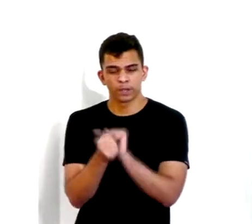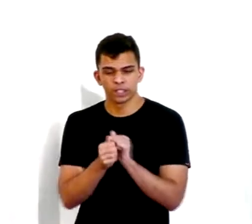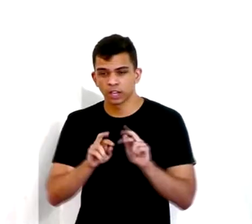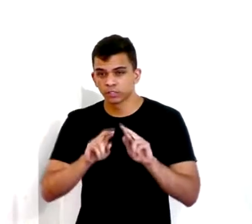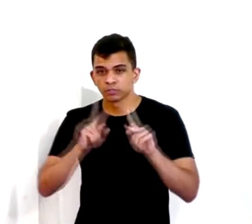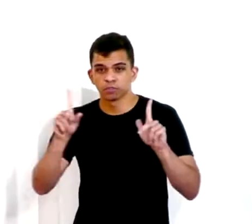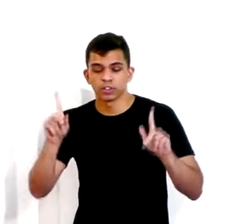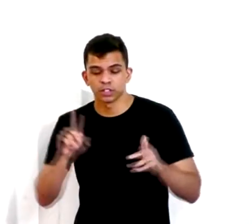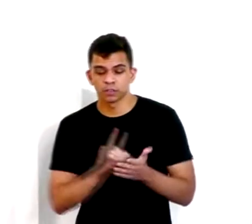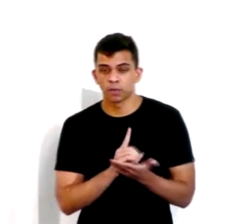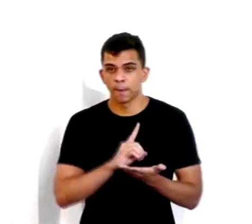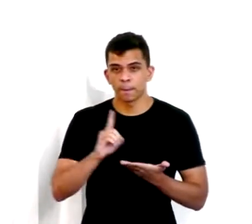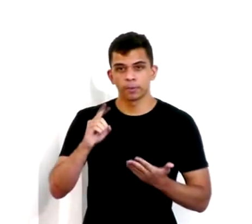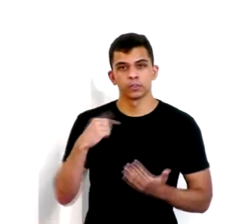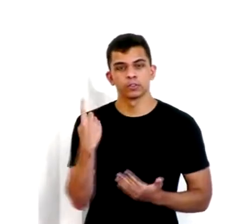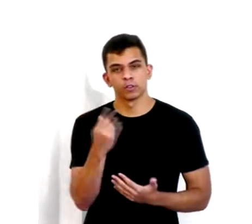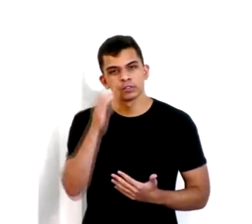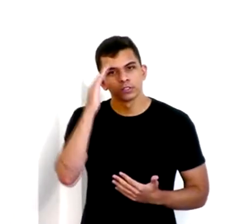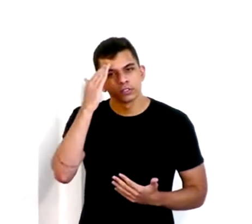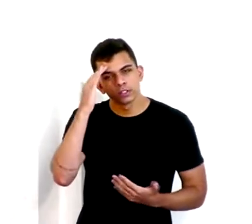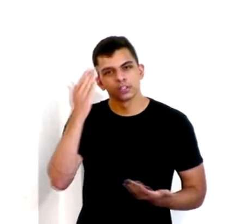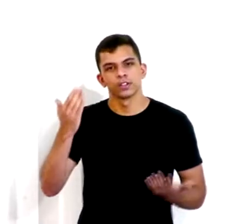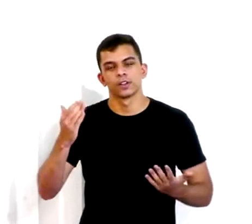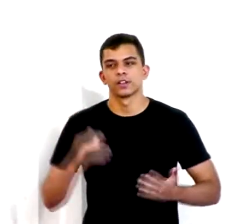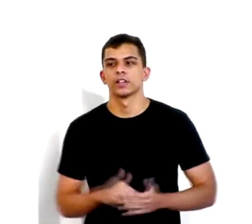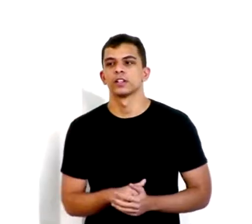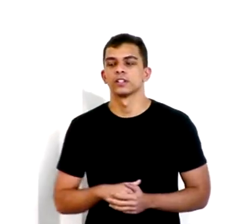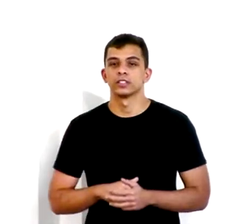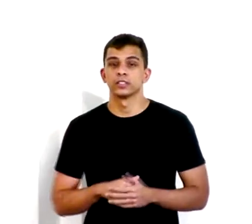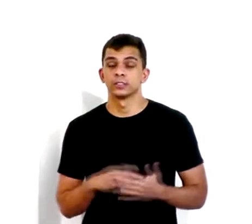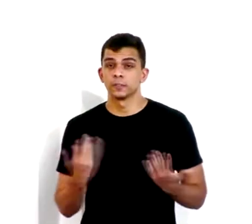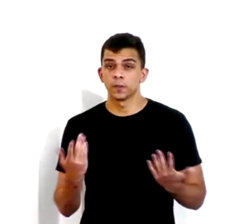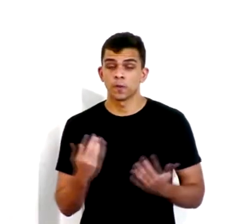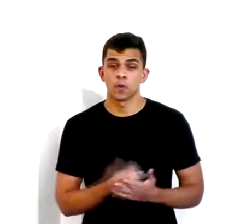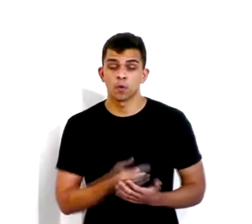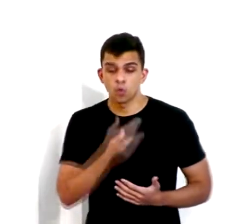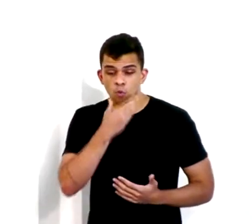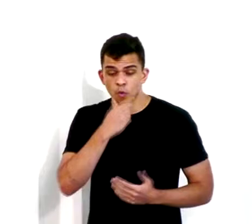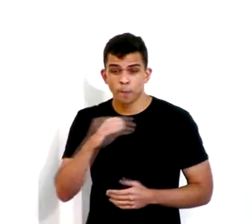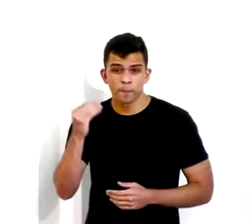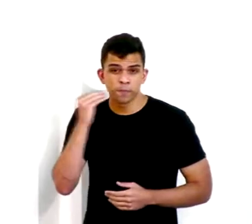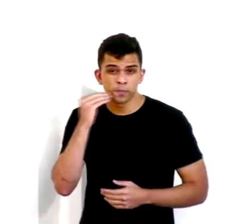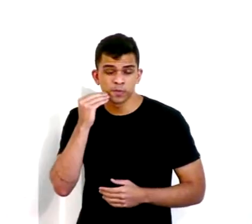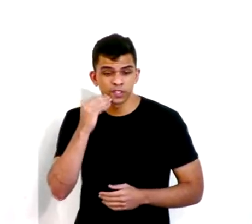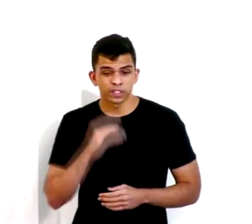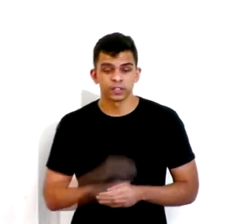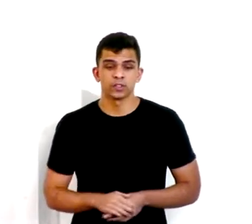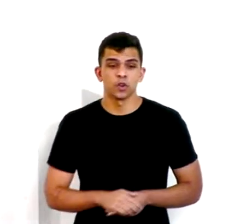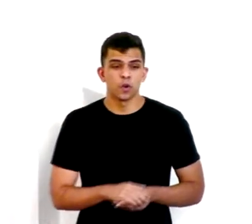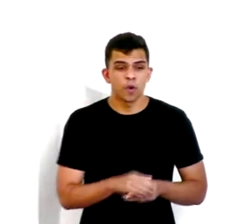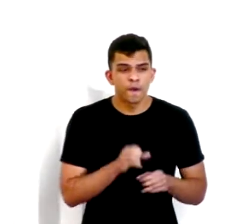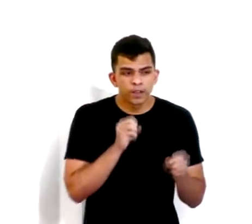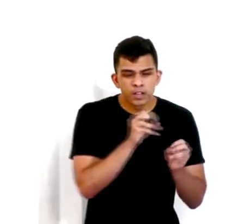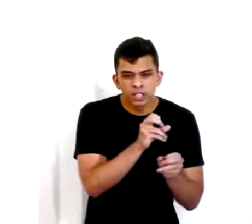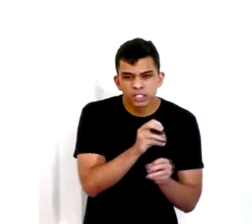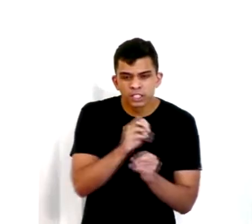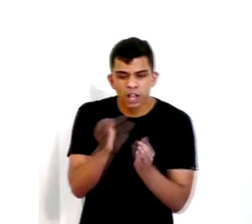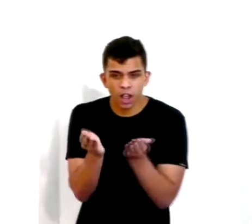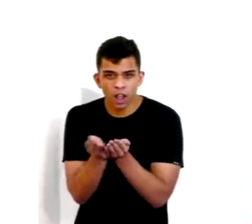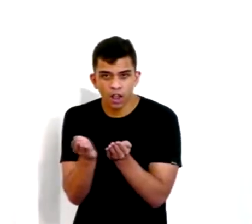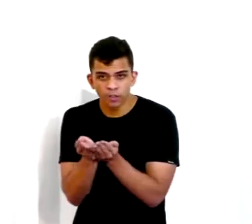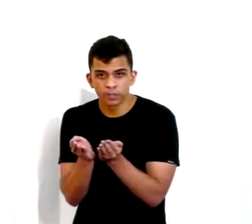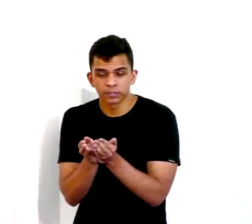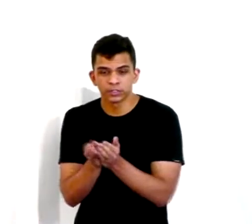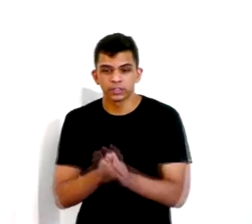homem, tentando assim compartilhar o Evangelho para o homem do século XX, ele disse: este